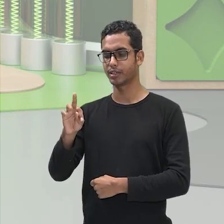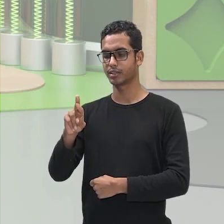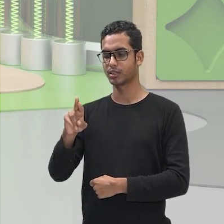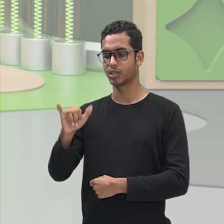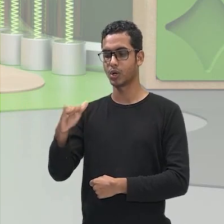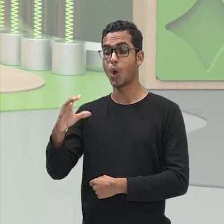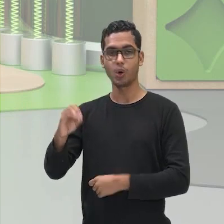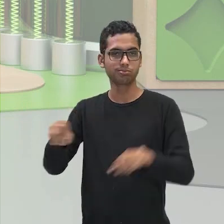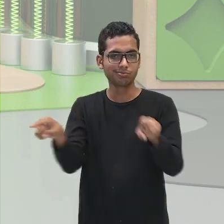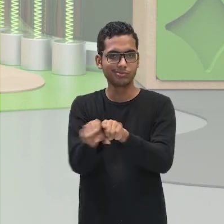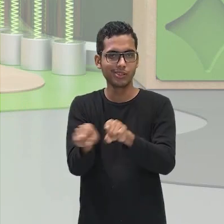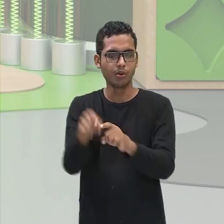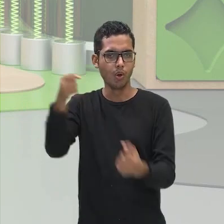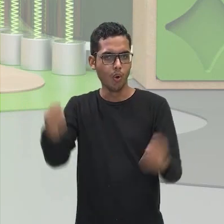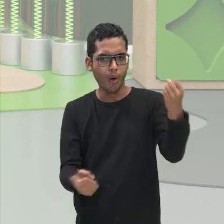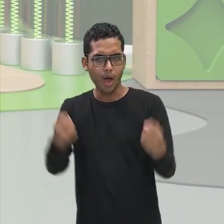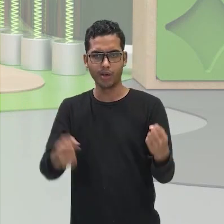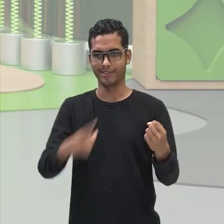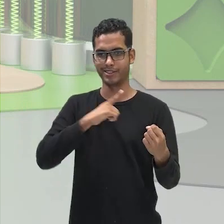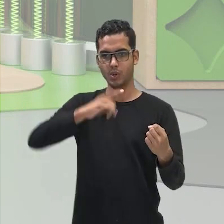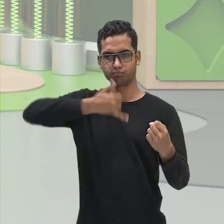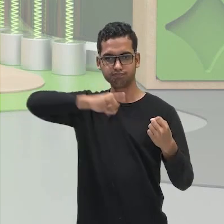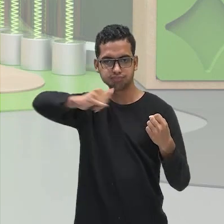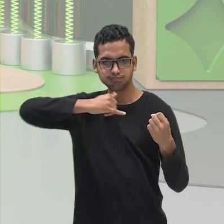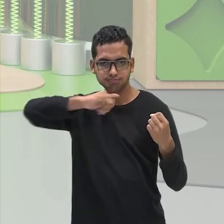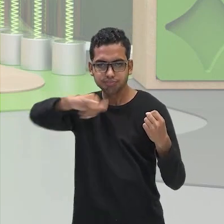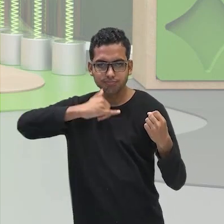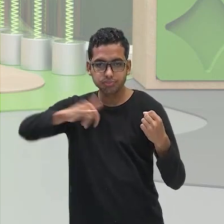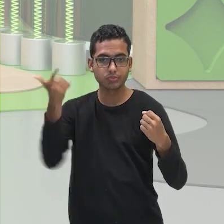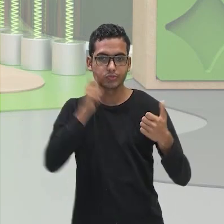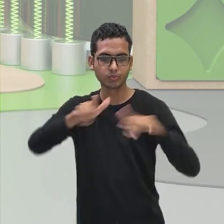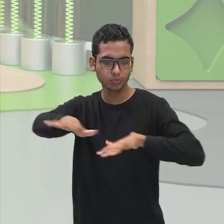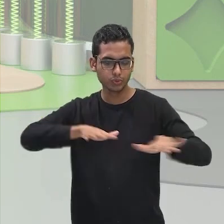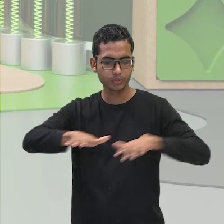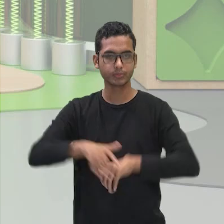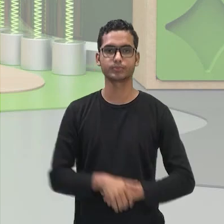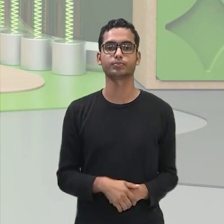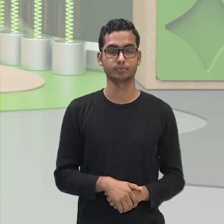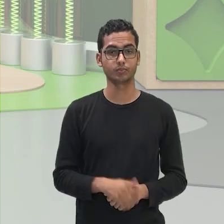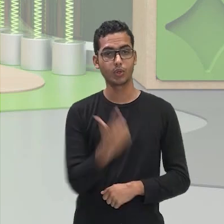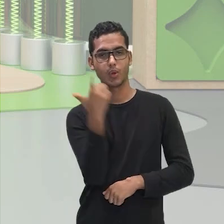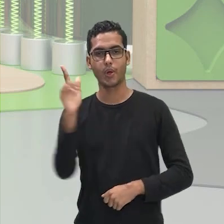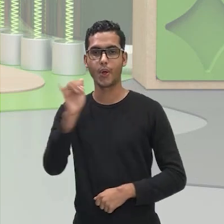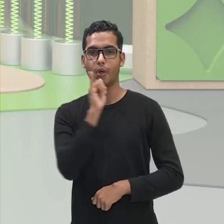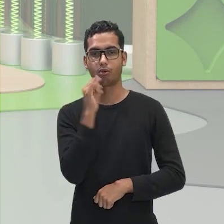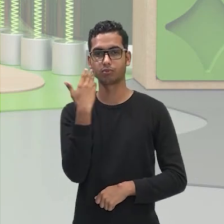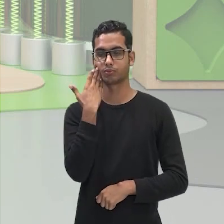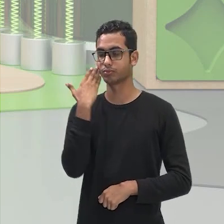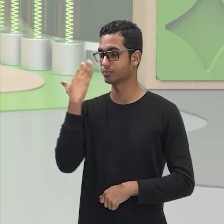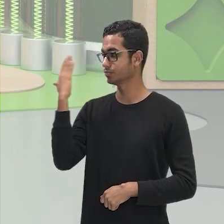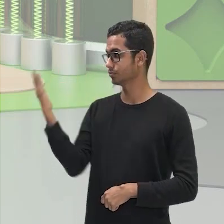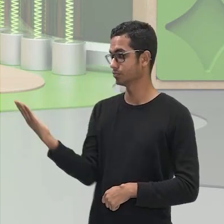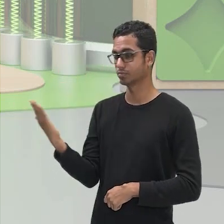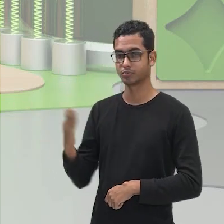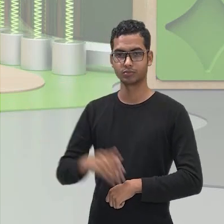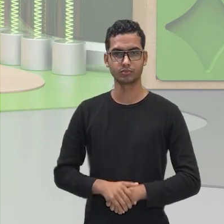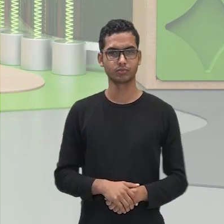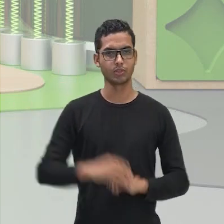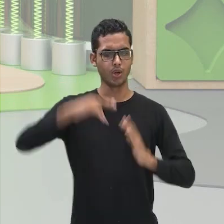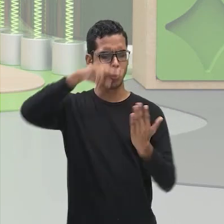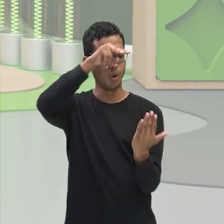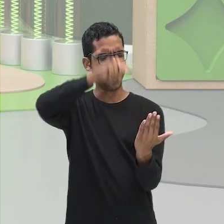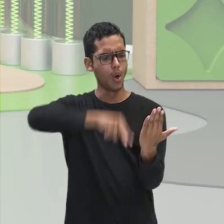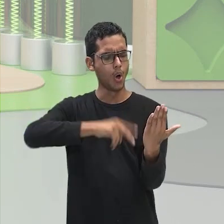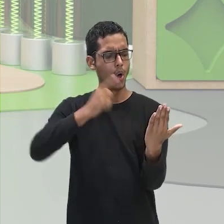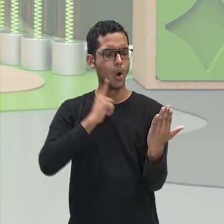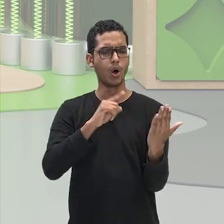outra fonte de energia para se locomoverem, se movimentarem. E um outro exemplo aqui, para que a gente possa fazer, por exemplo, uma leitura